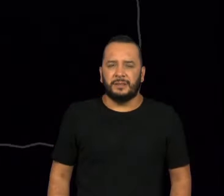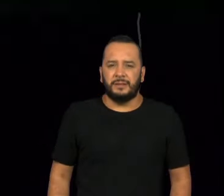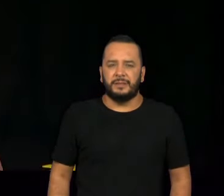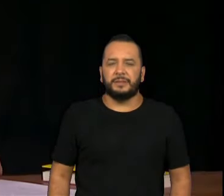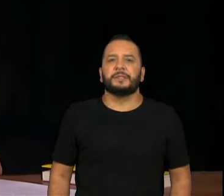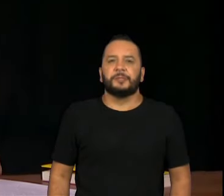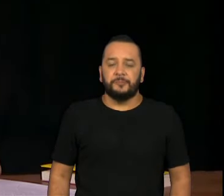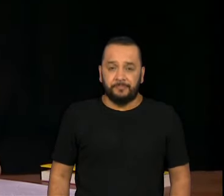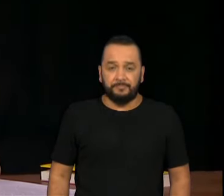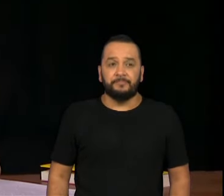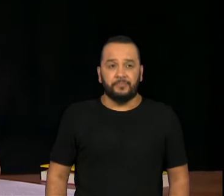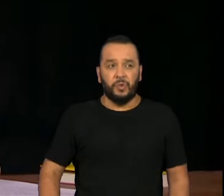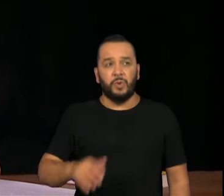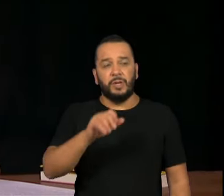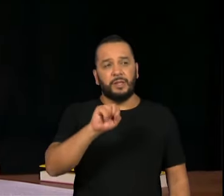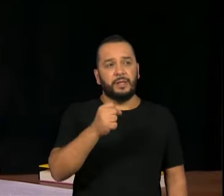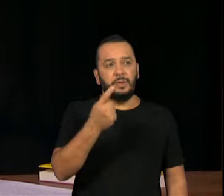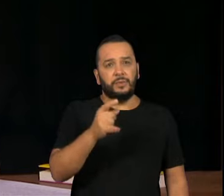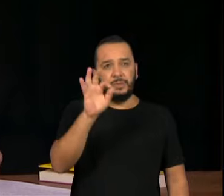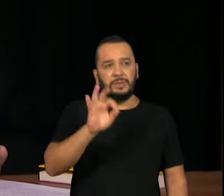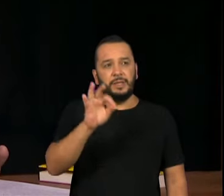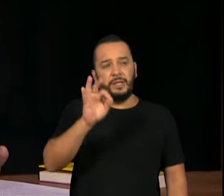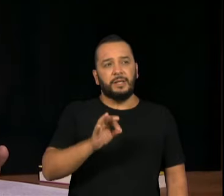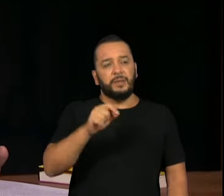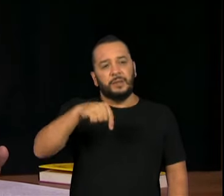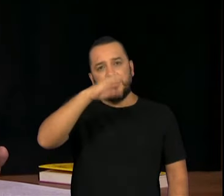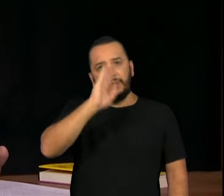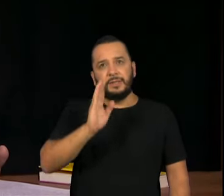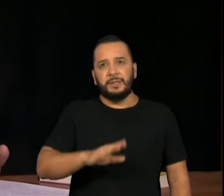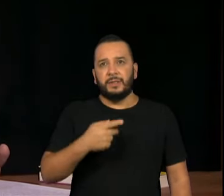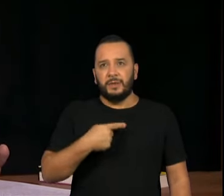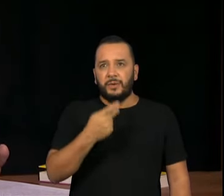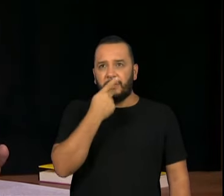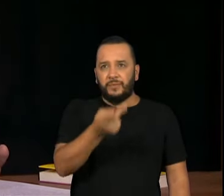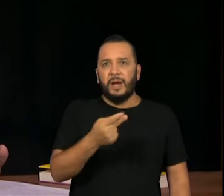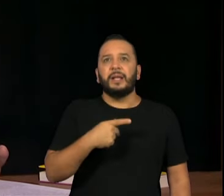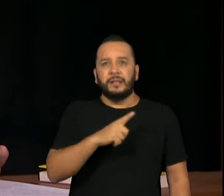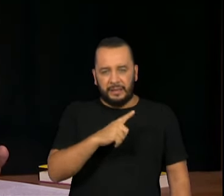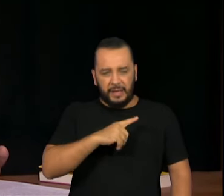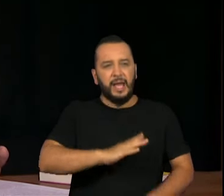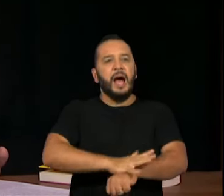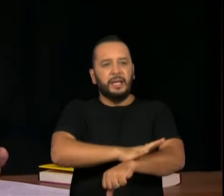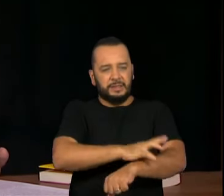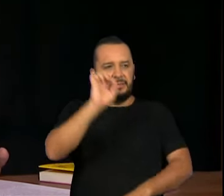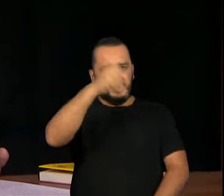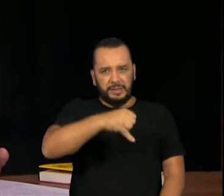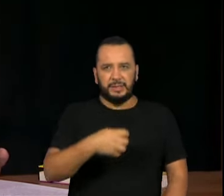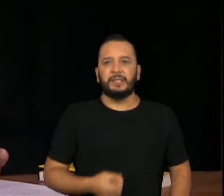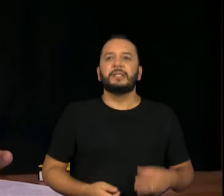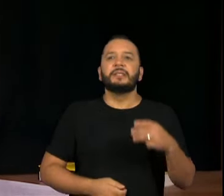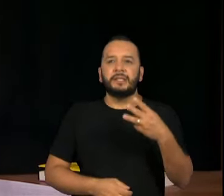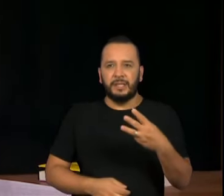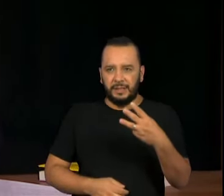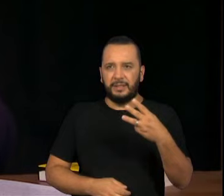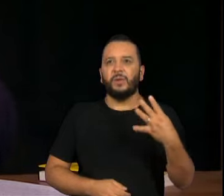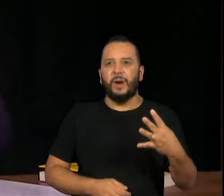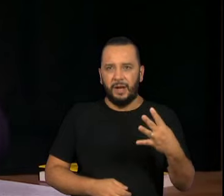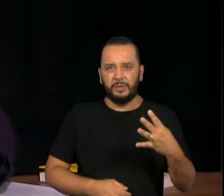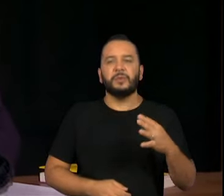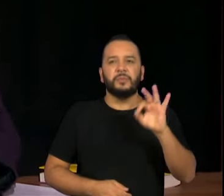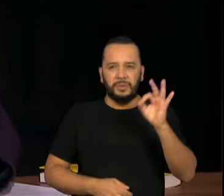em 81 por cento dos brasileiros Dizem que o racismo existe 34 por cento admitem